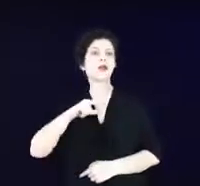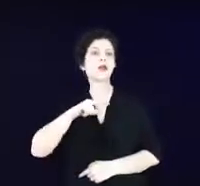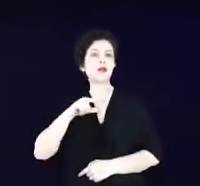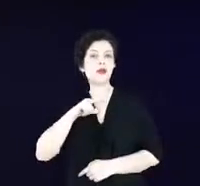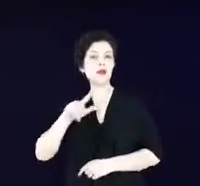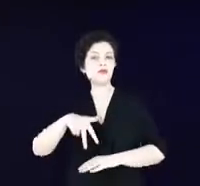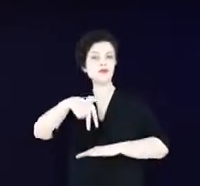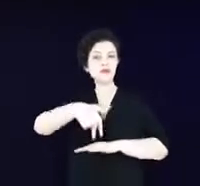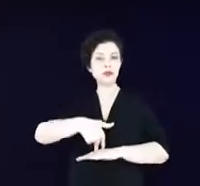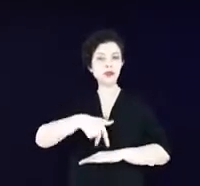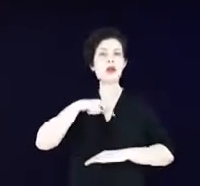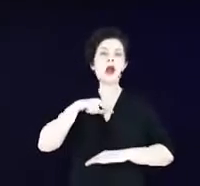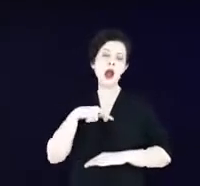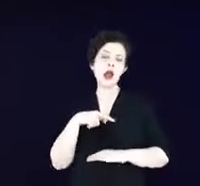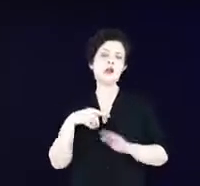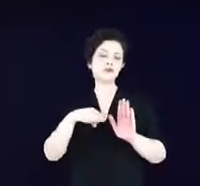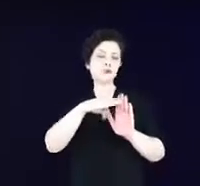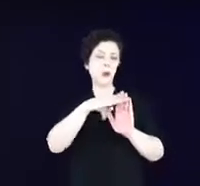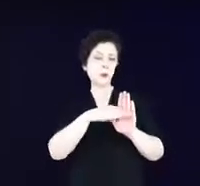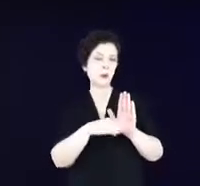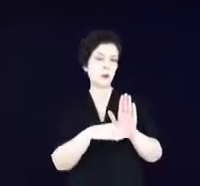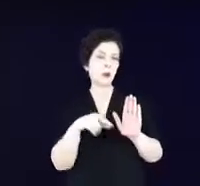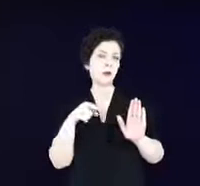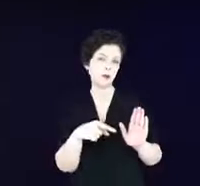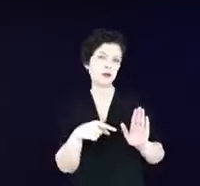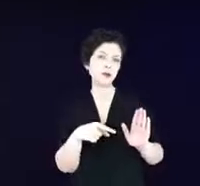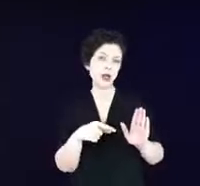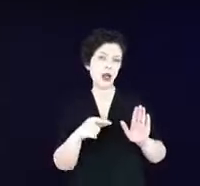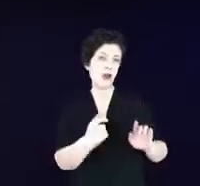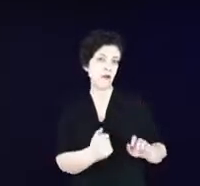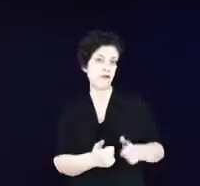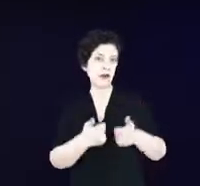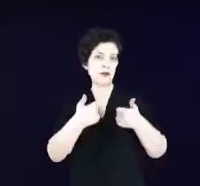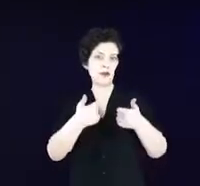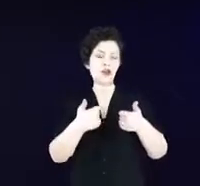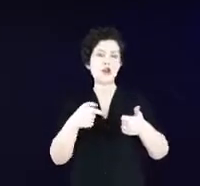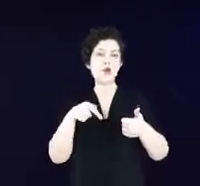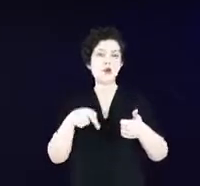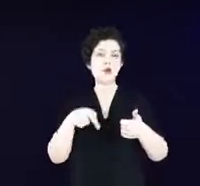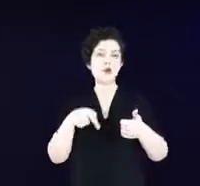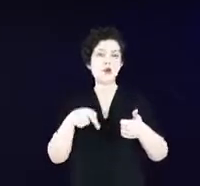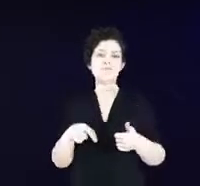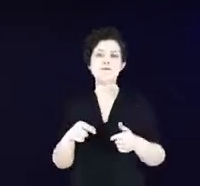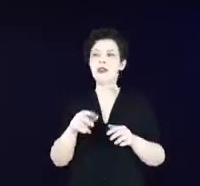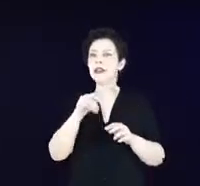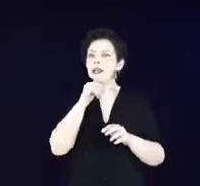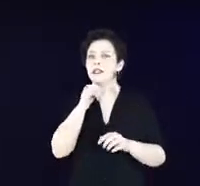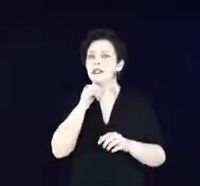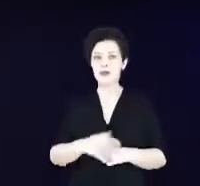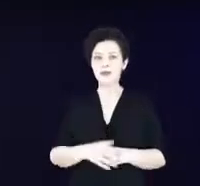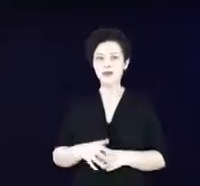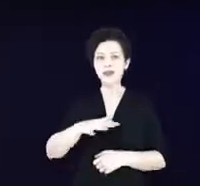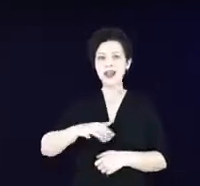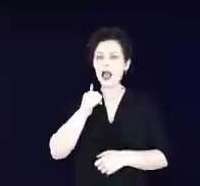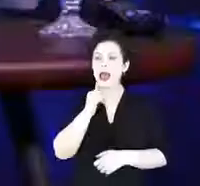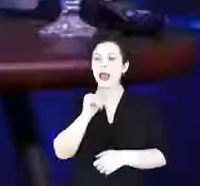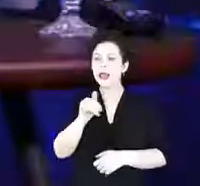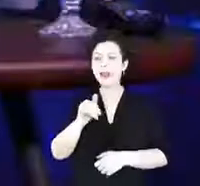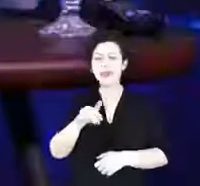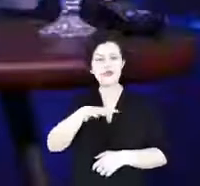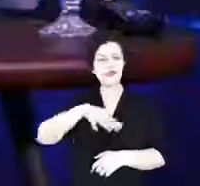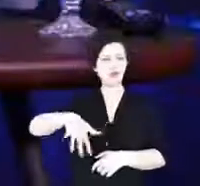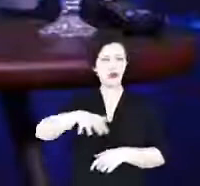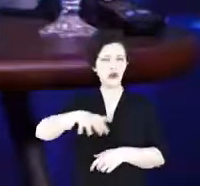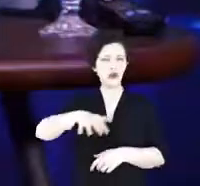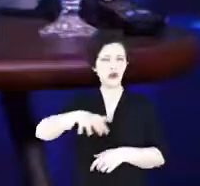posição muito vantajosa quando nós falamos de energia especificamente. Então, a